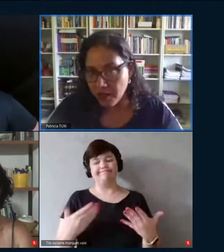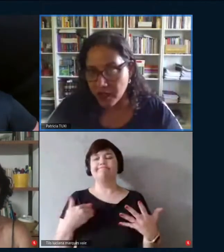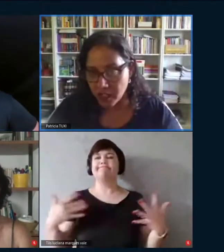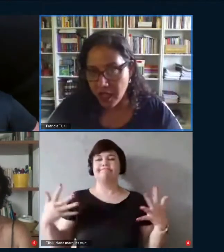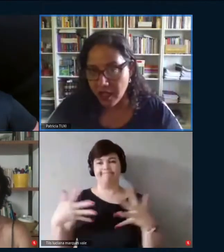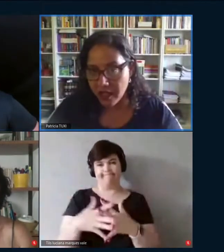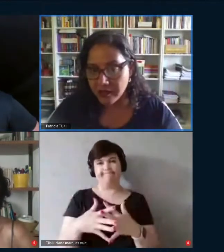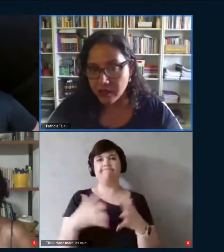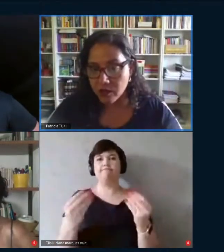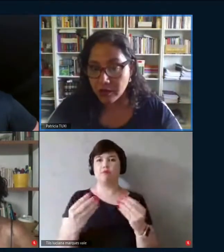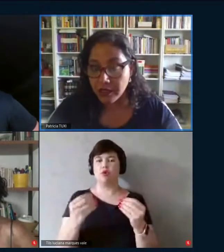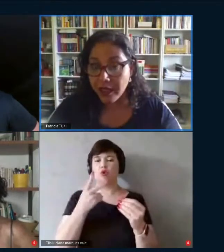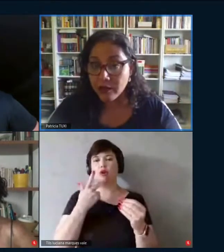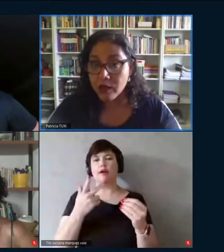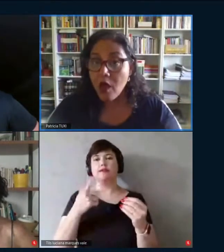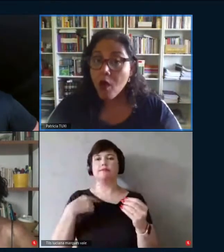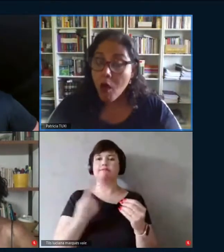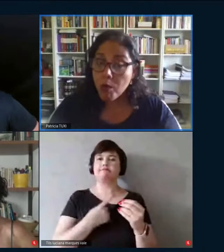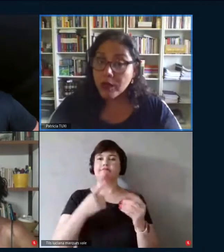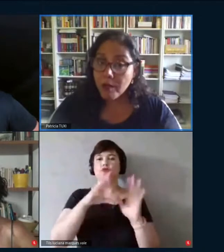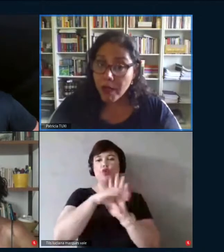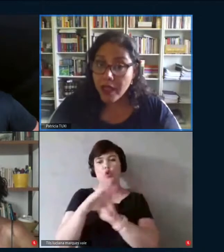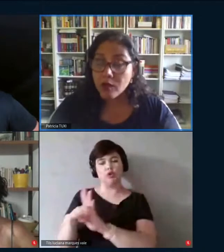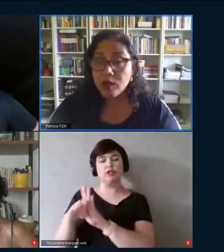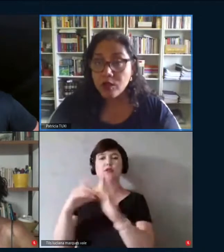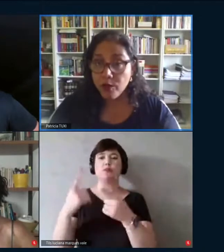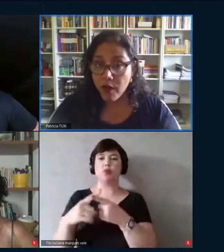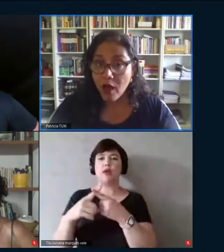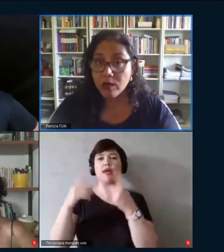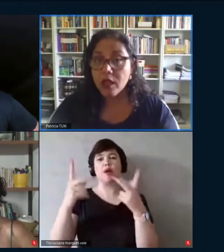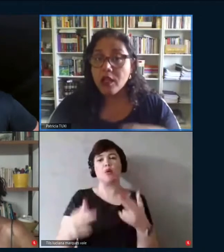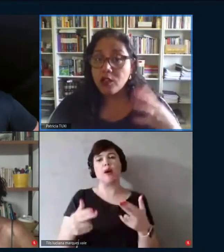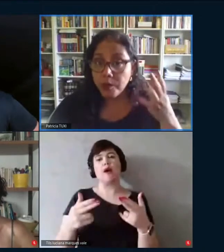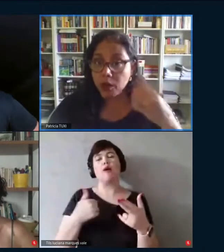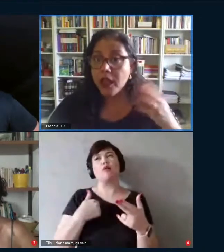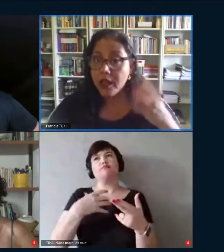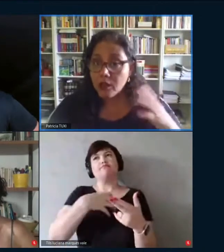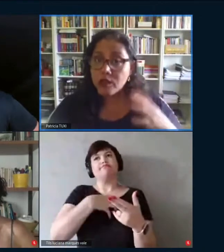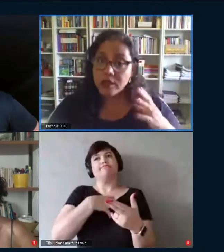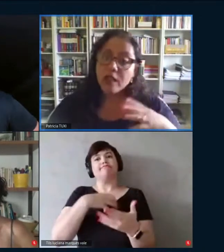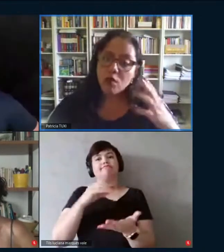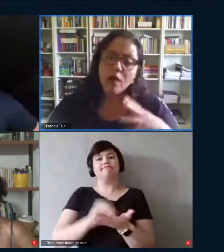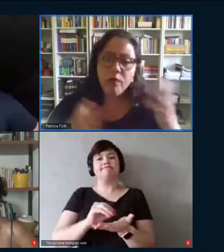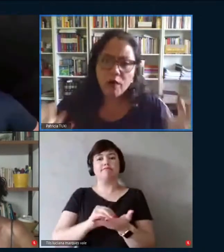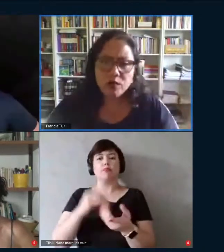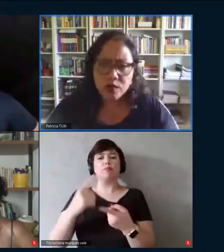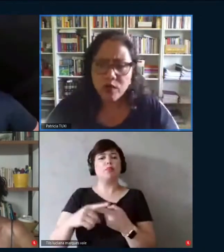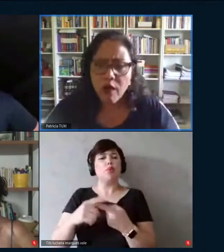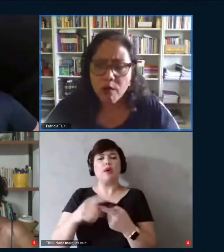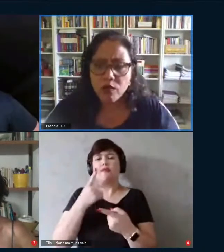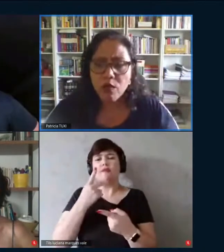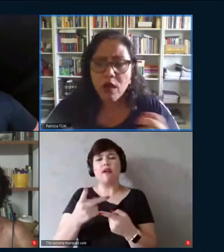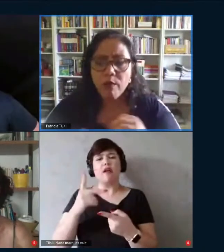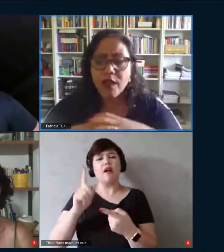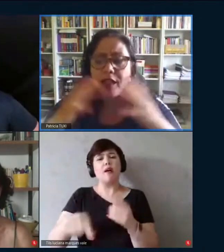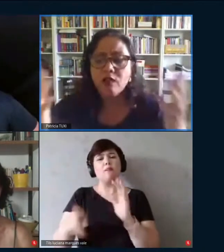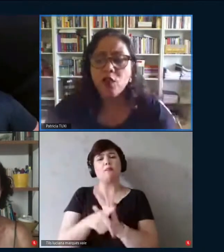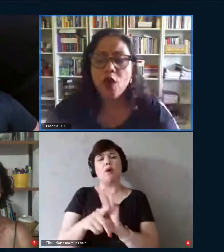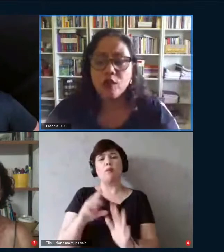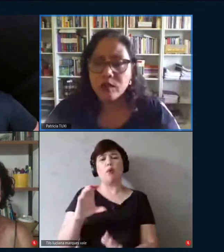complexo a gente querer fechar esses conceitos, como também eu senti falta de por que não dizer que o campo audiovisual é